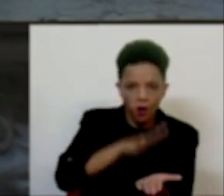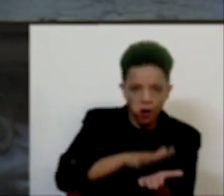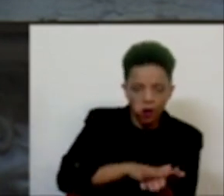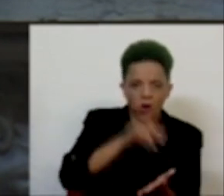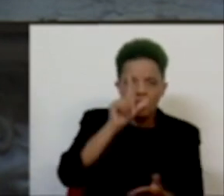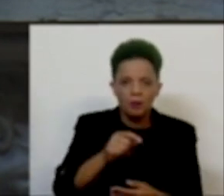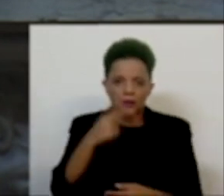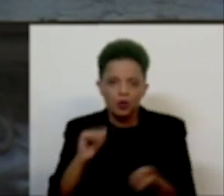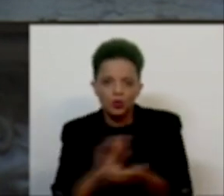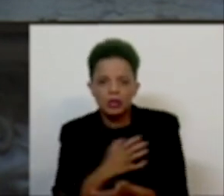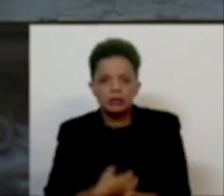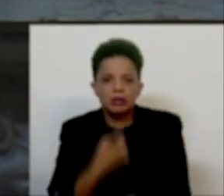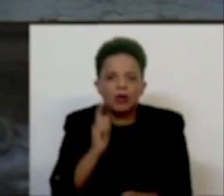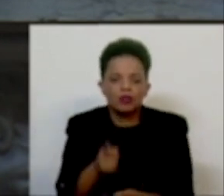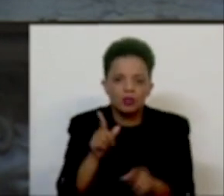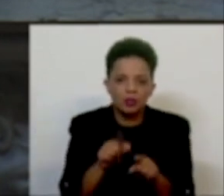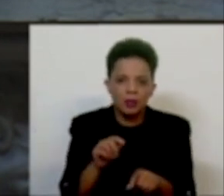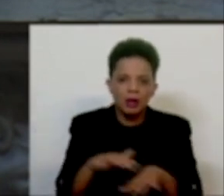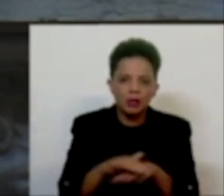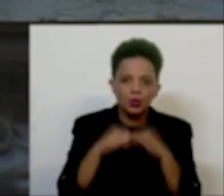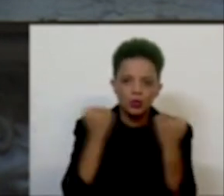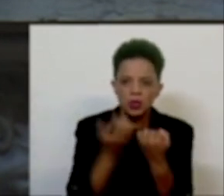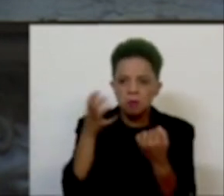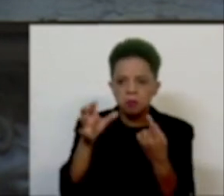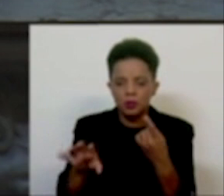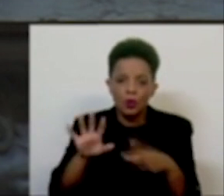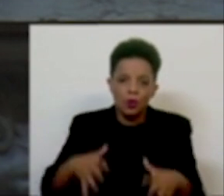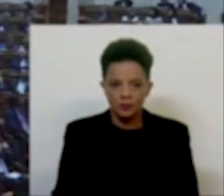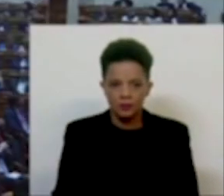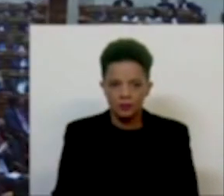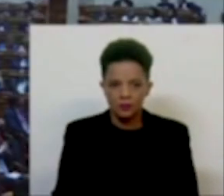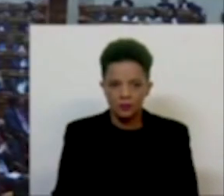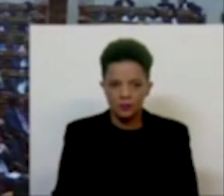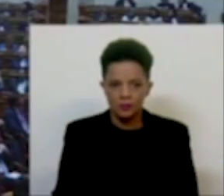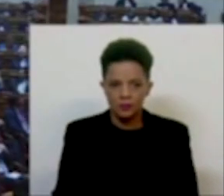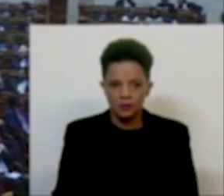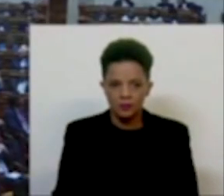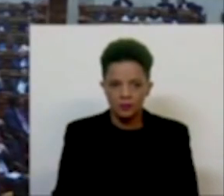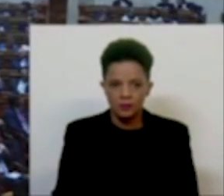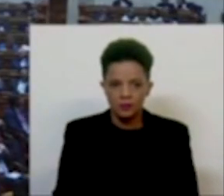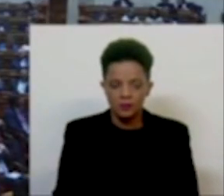dos média, do ruído nas redes sociais ou da evolução das sondagens.